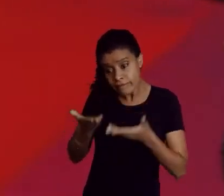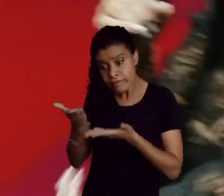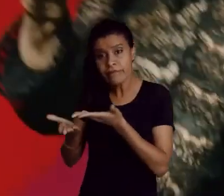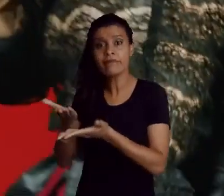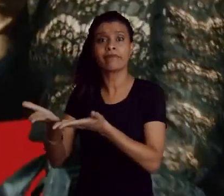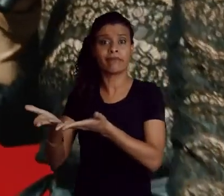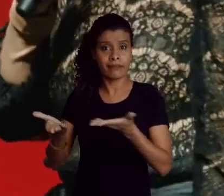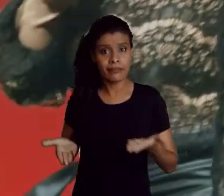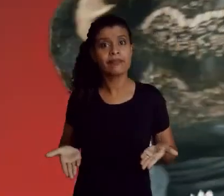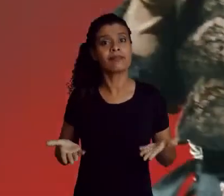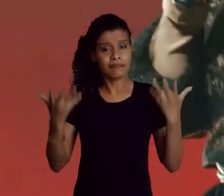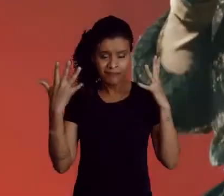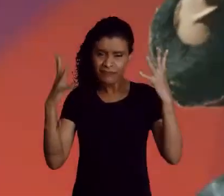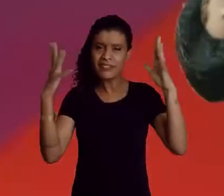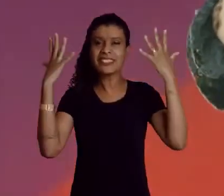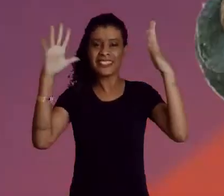relacionamento.